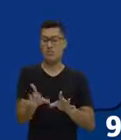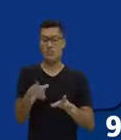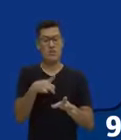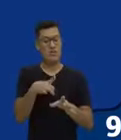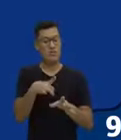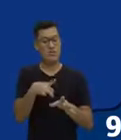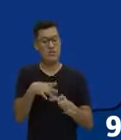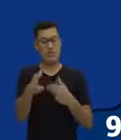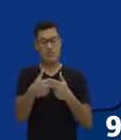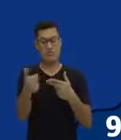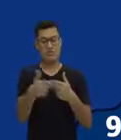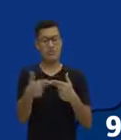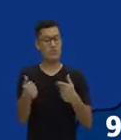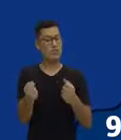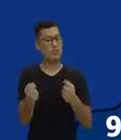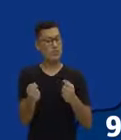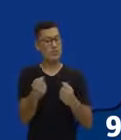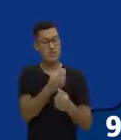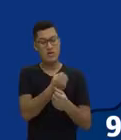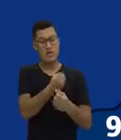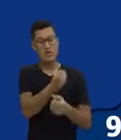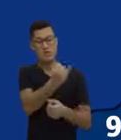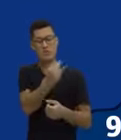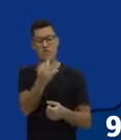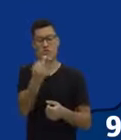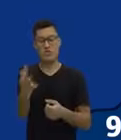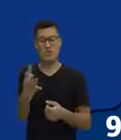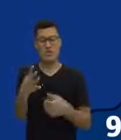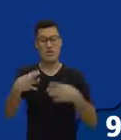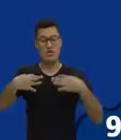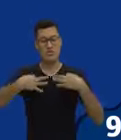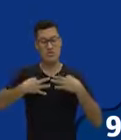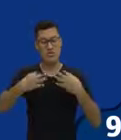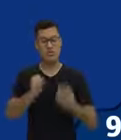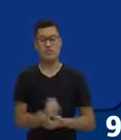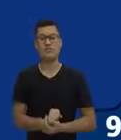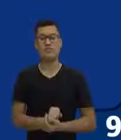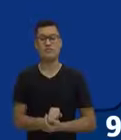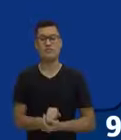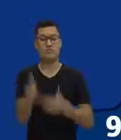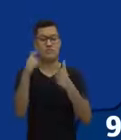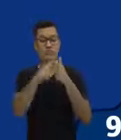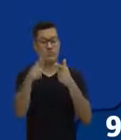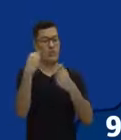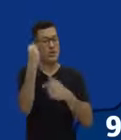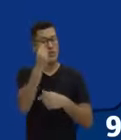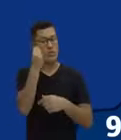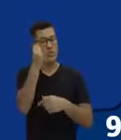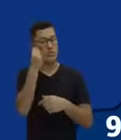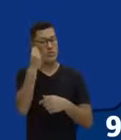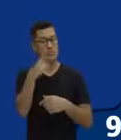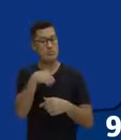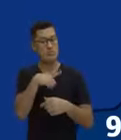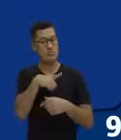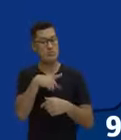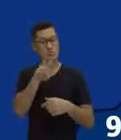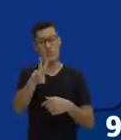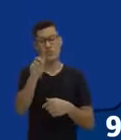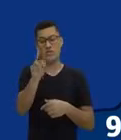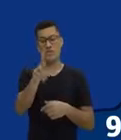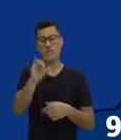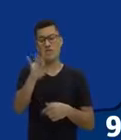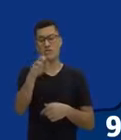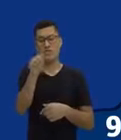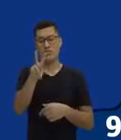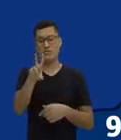a quantidade de camisas que eu adquiri. Então, para essa nossa situação, observa, eu tenho a parte variável, que era os